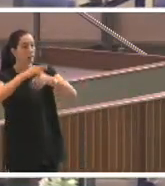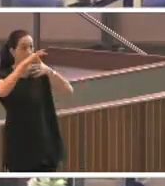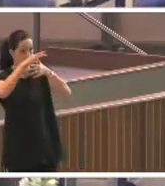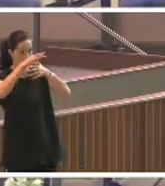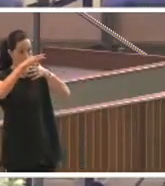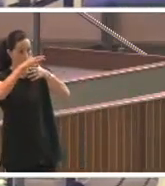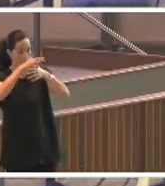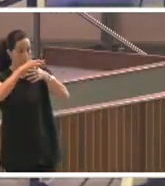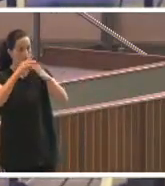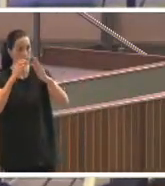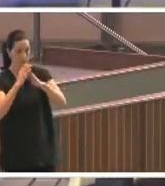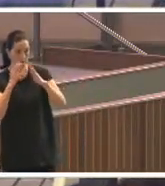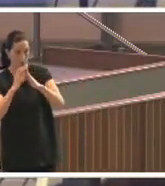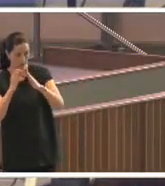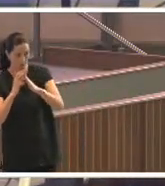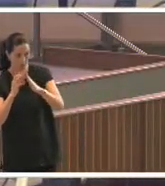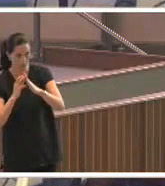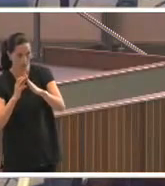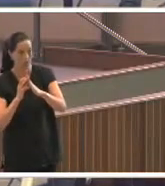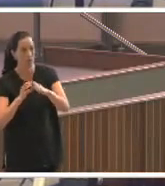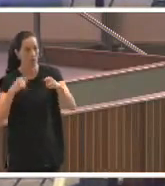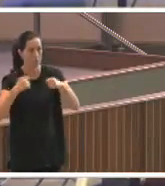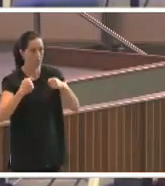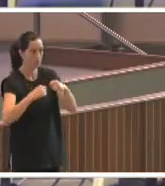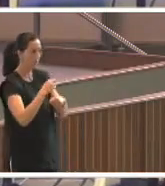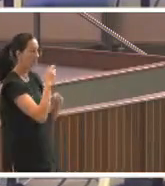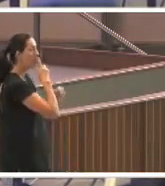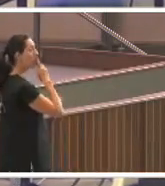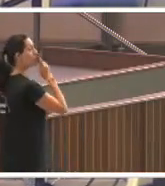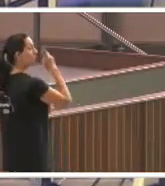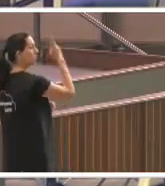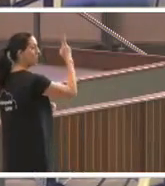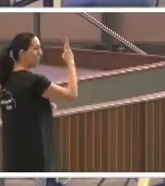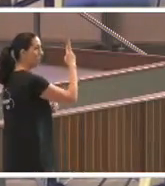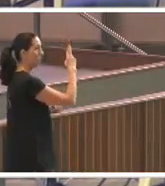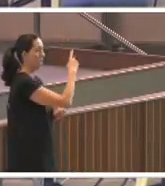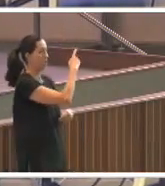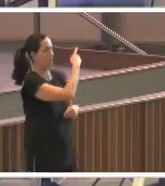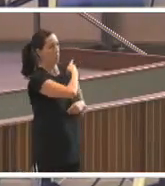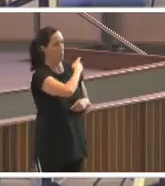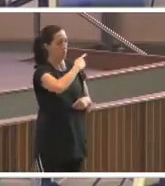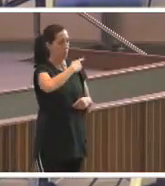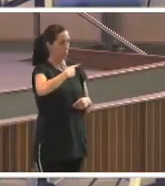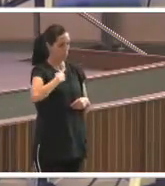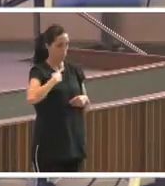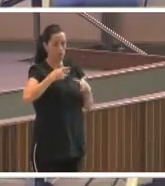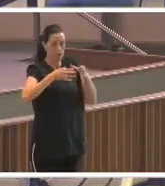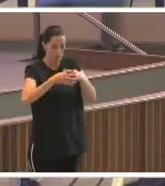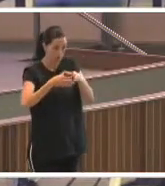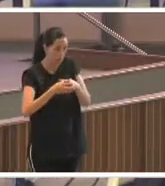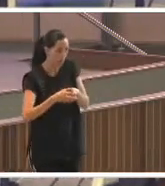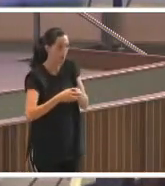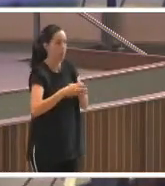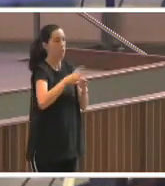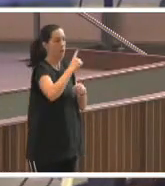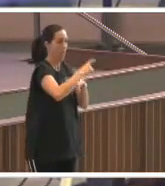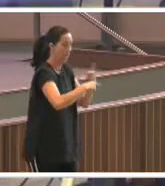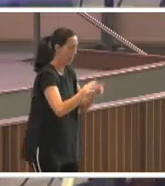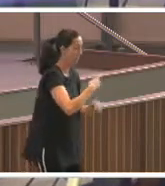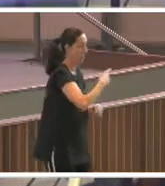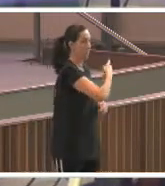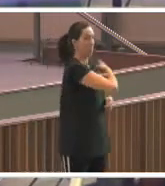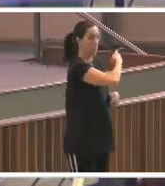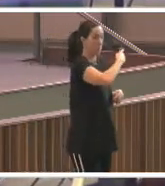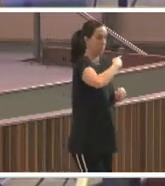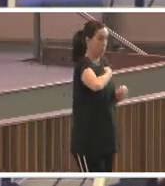supervisor para o seu pastor de área, o seu pastor de área para o pastor de rede, não é? E os pastores de rede para o pastor principal